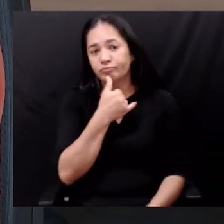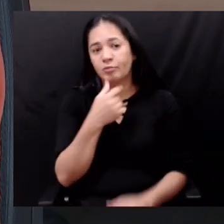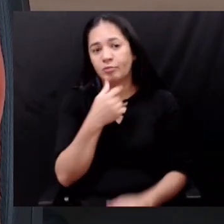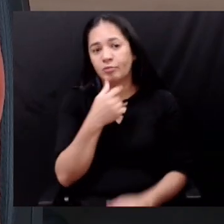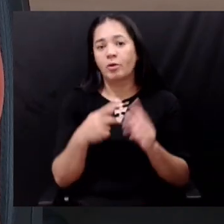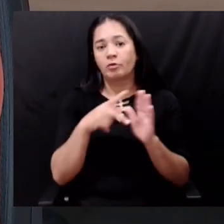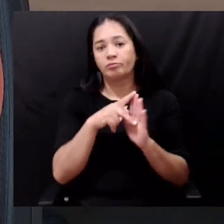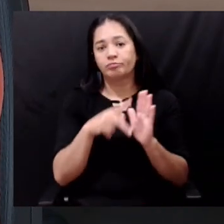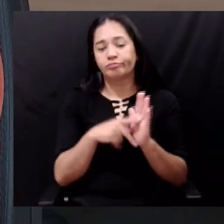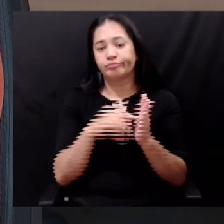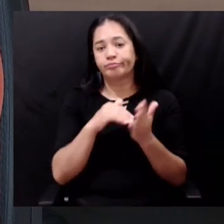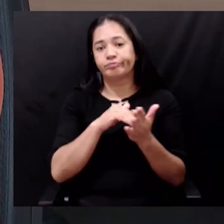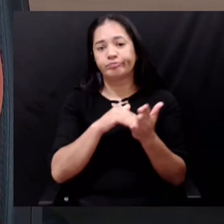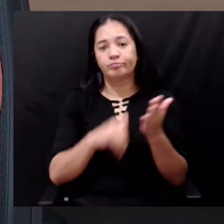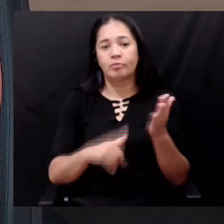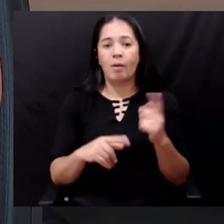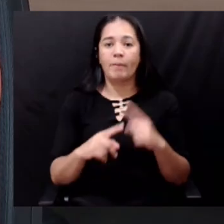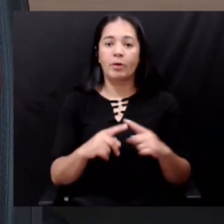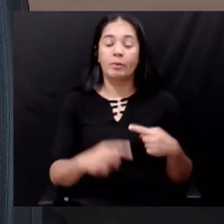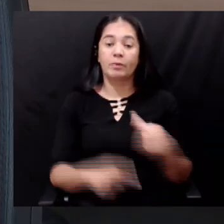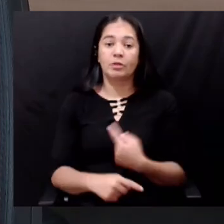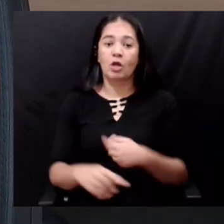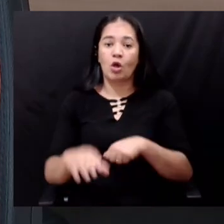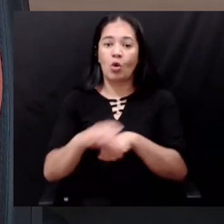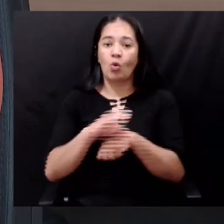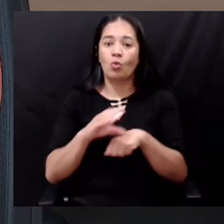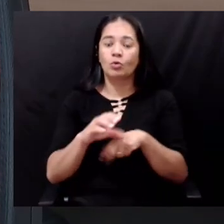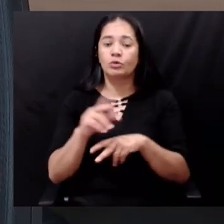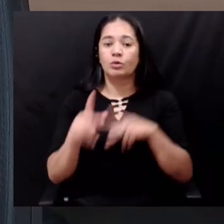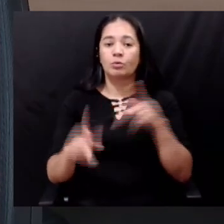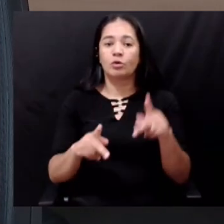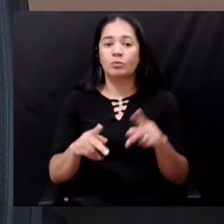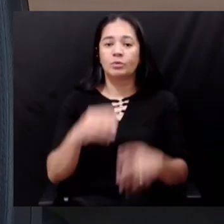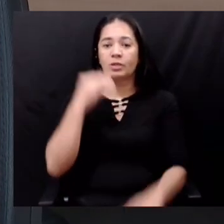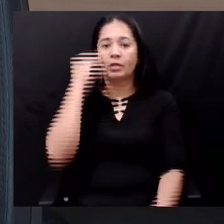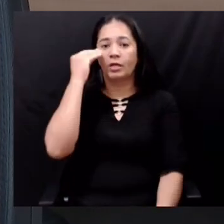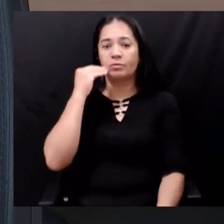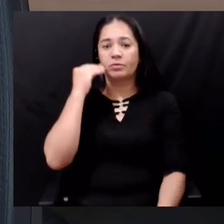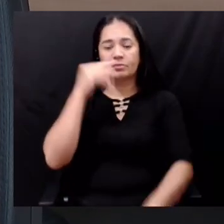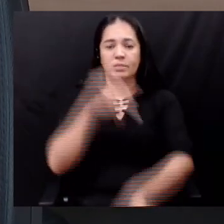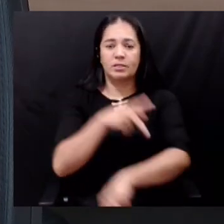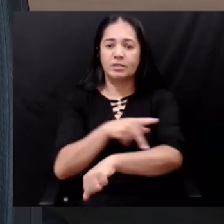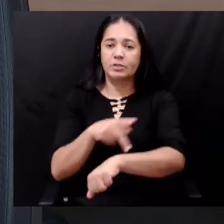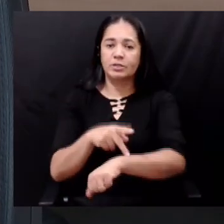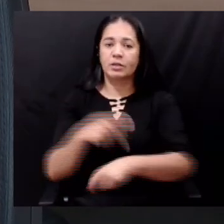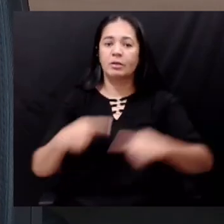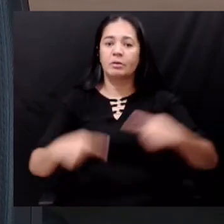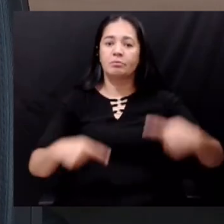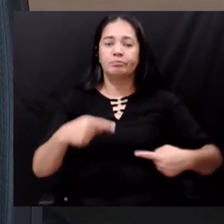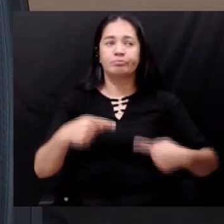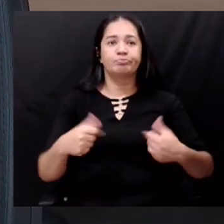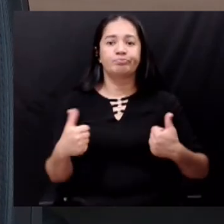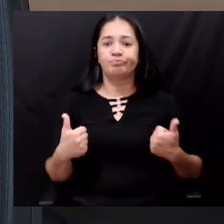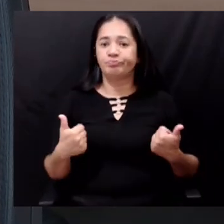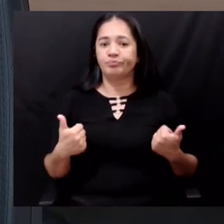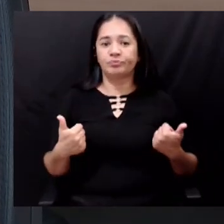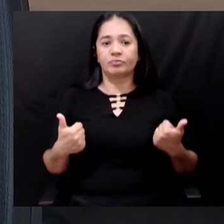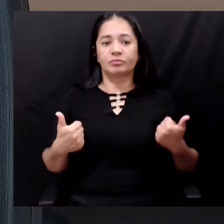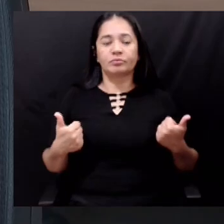a gente, cursinhos populares é uma experiência pedagógica e política, assim, que com